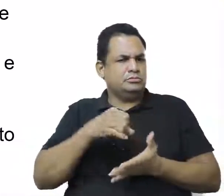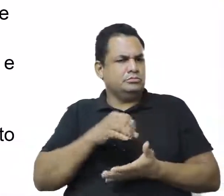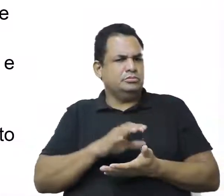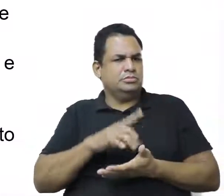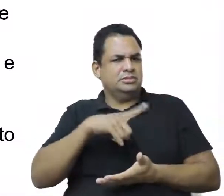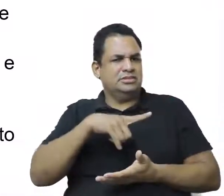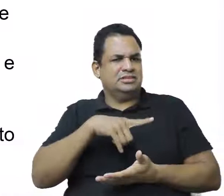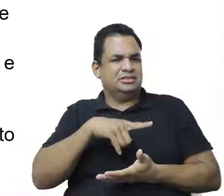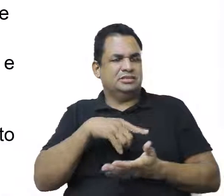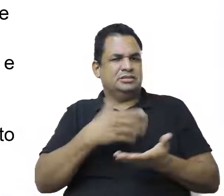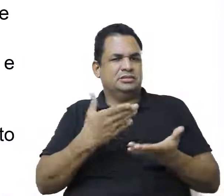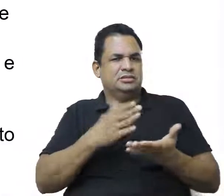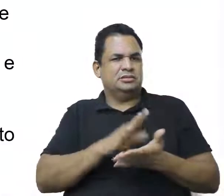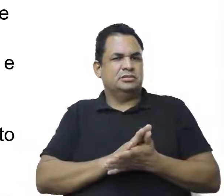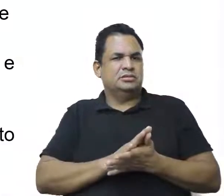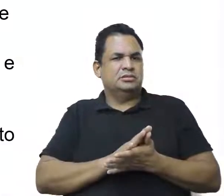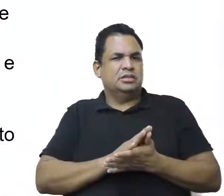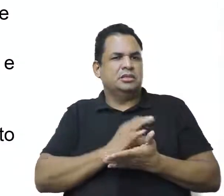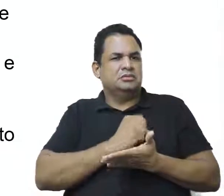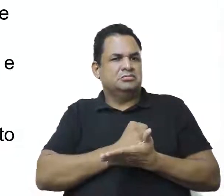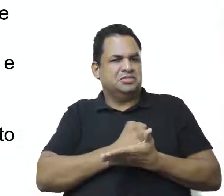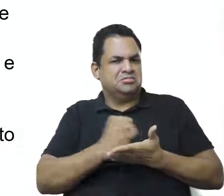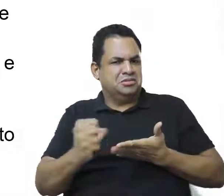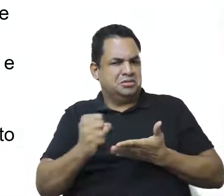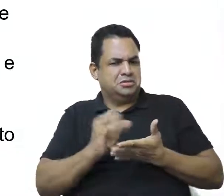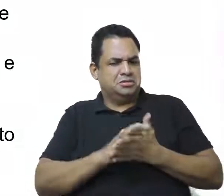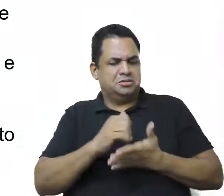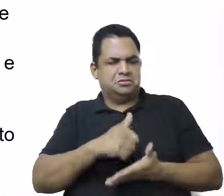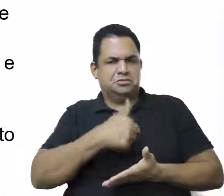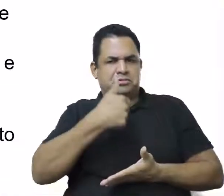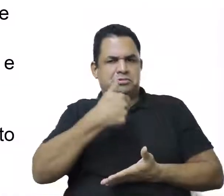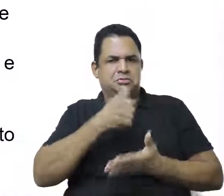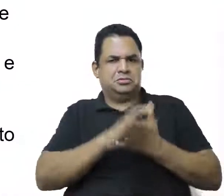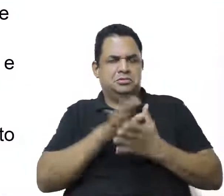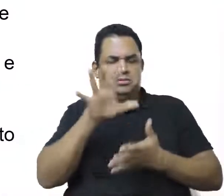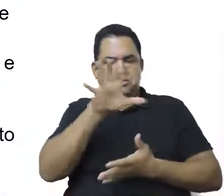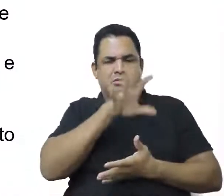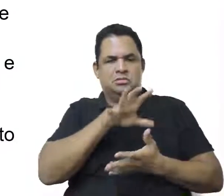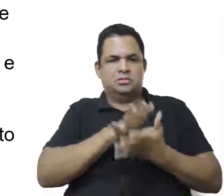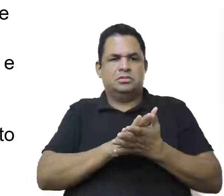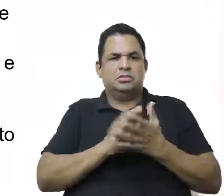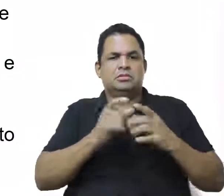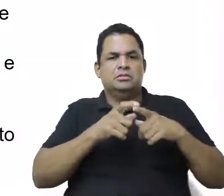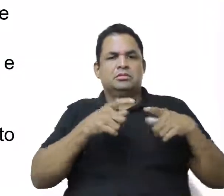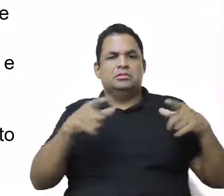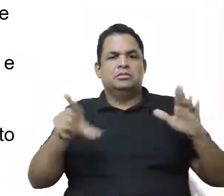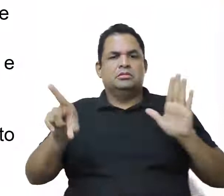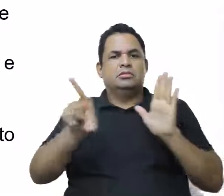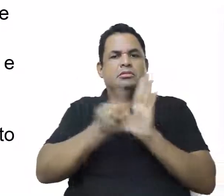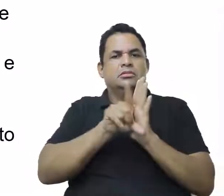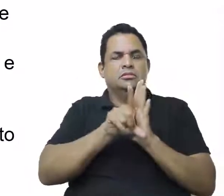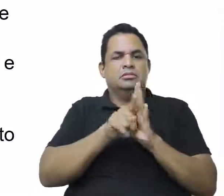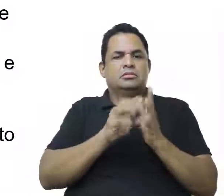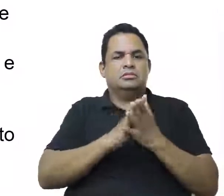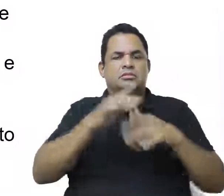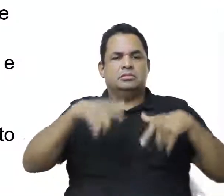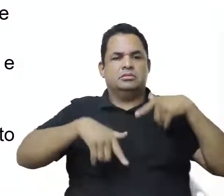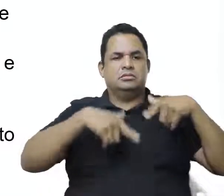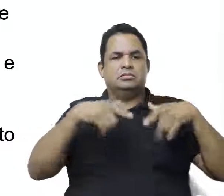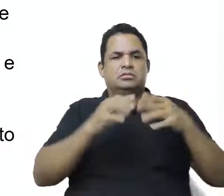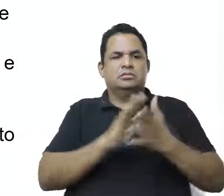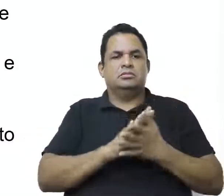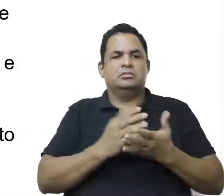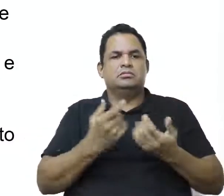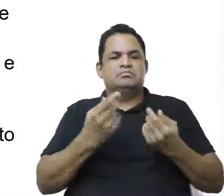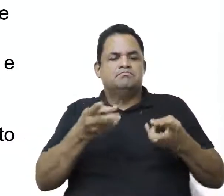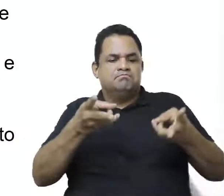a eliminação de vantagens locacionais e a ampliação da legislação laboral? Pelo contrário, né, gente? A